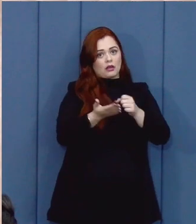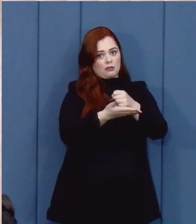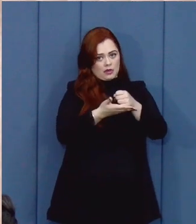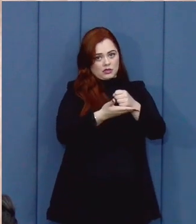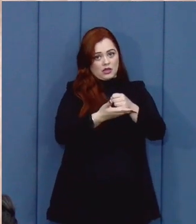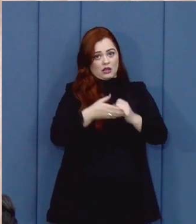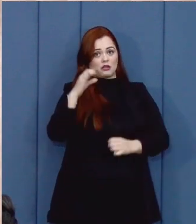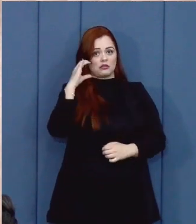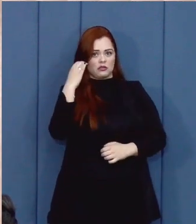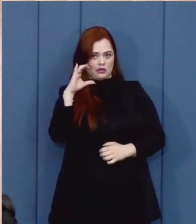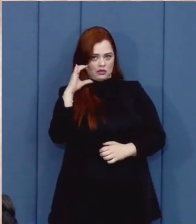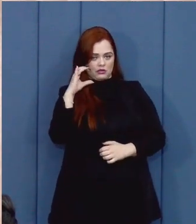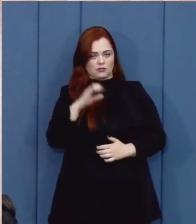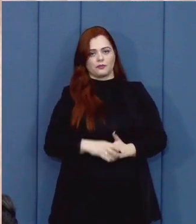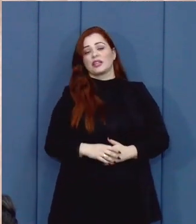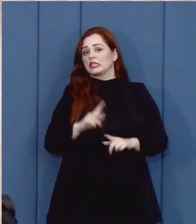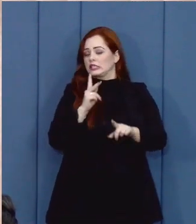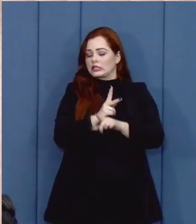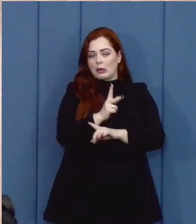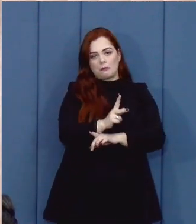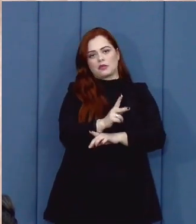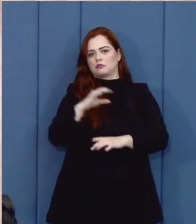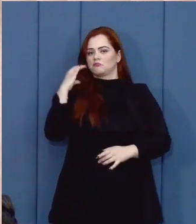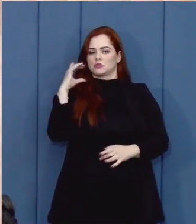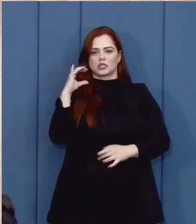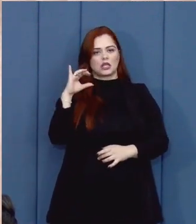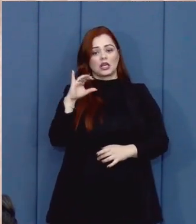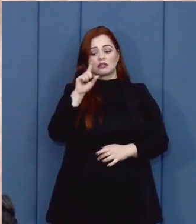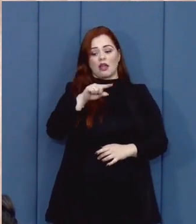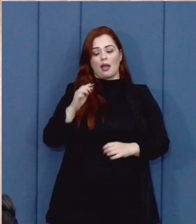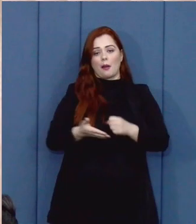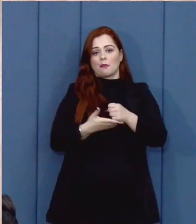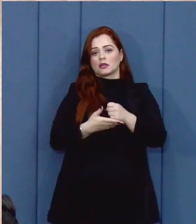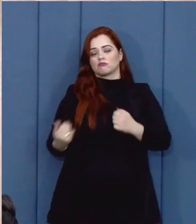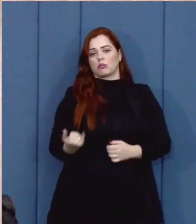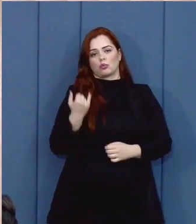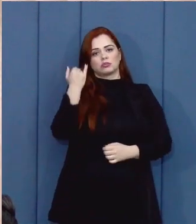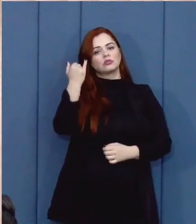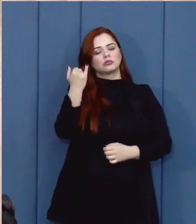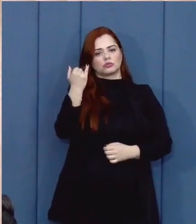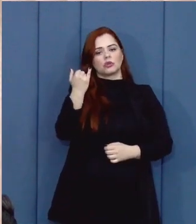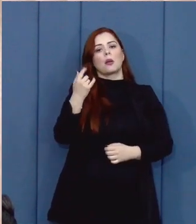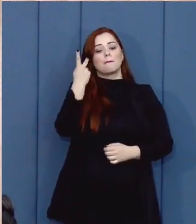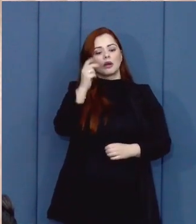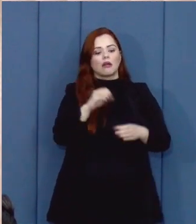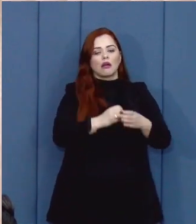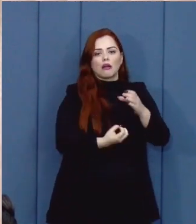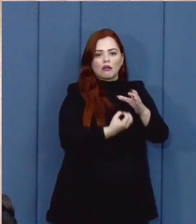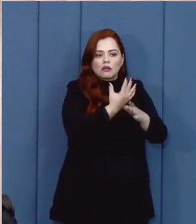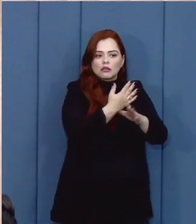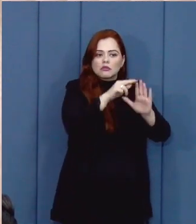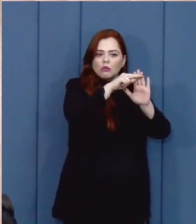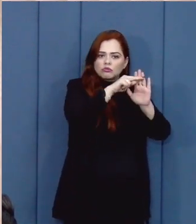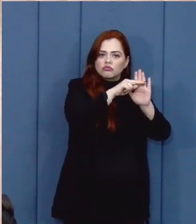em ciência. Sempre a ciência é fundamental na elaboração de